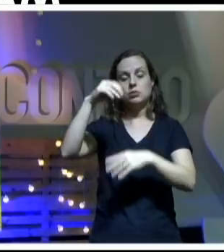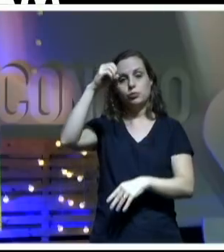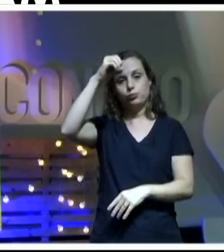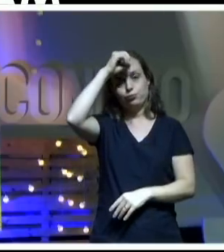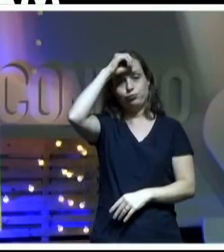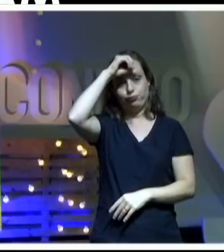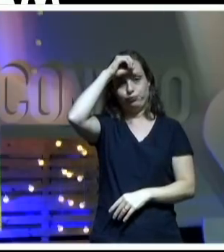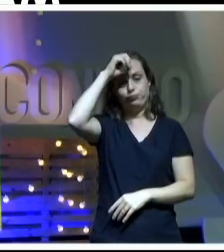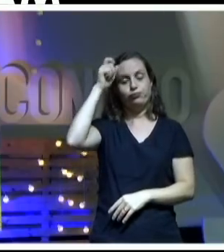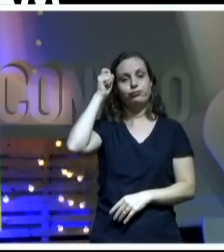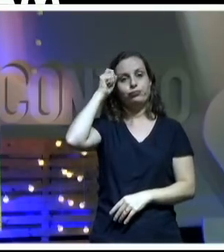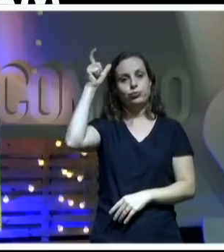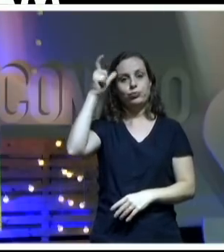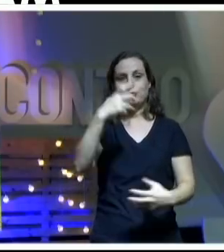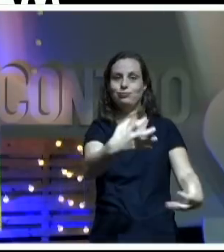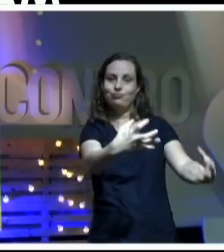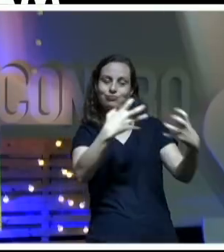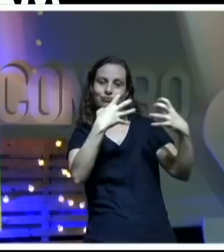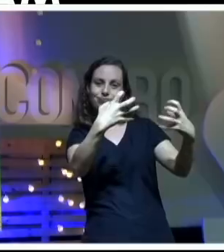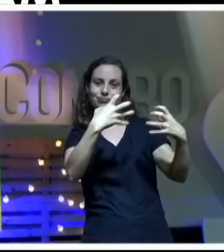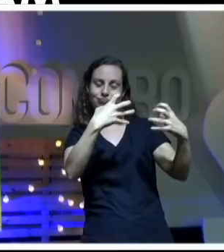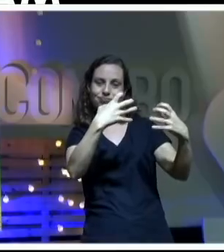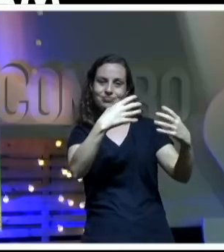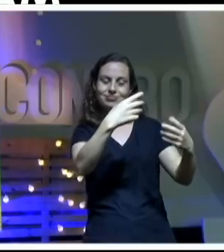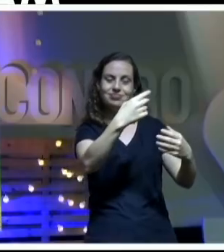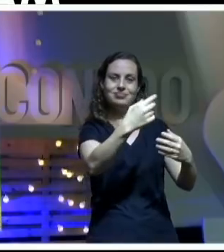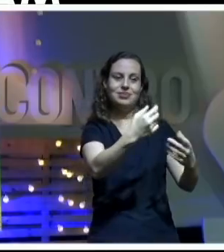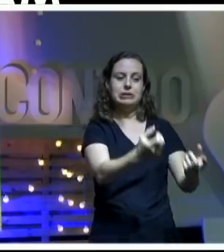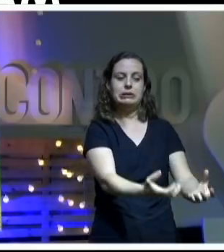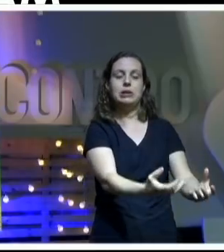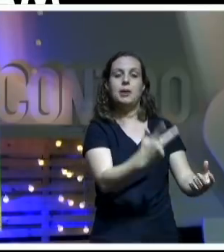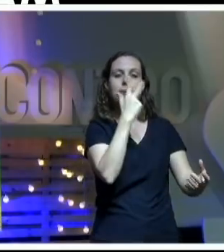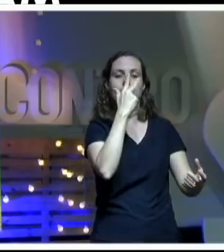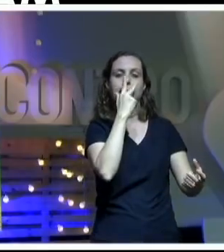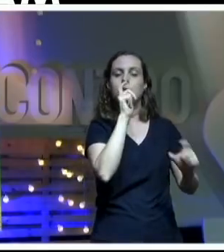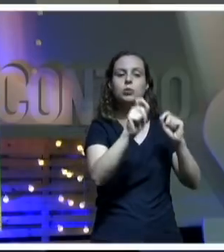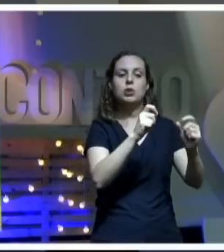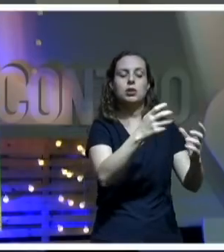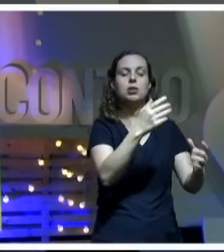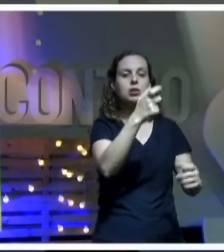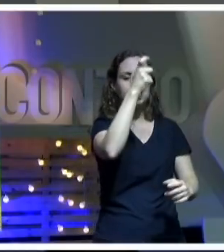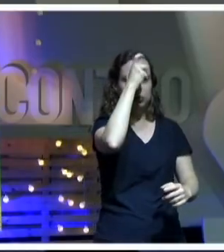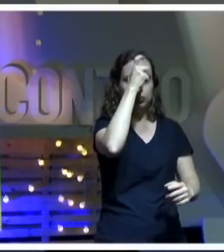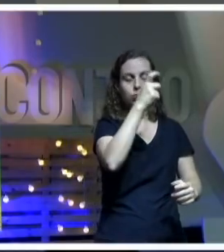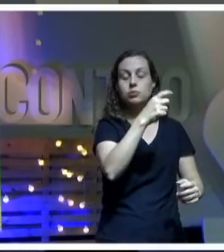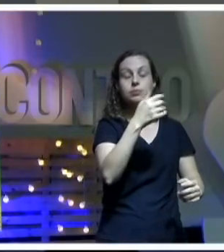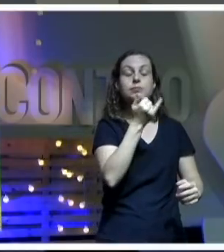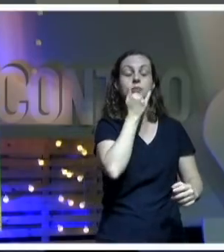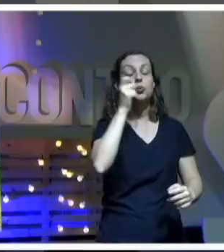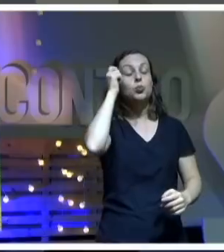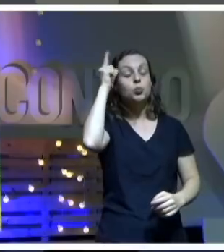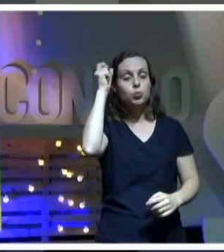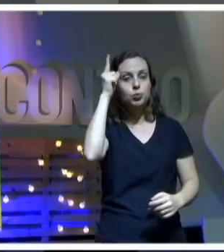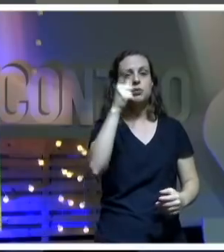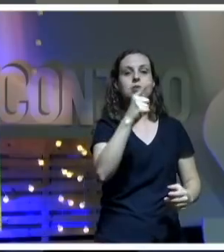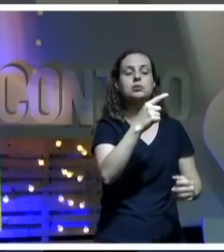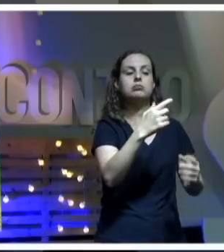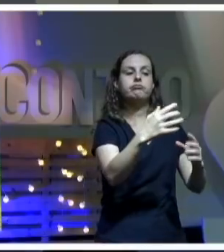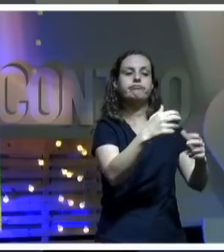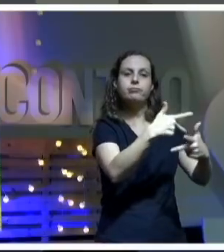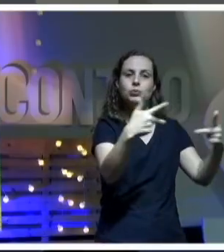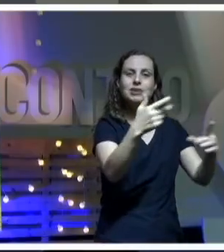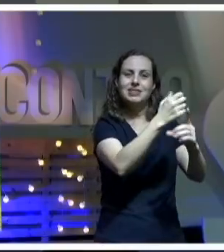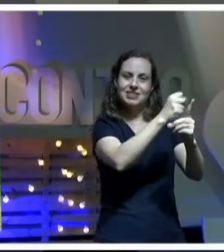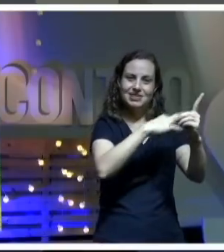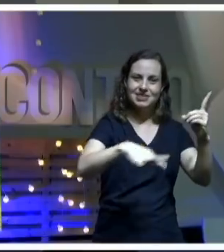com a cultura quando eles quiseram se mostrar relevantes com essa cultura de profissionalização cientifização eles se